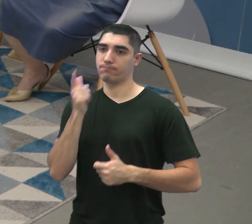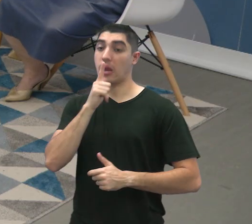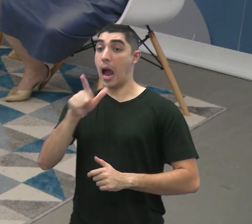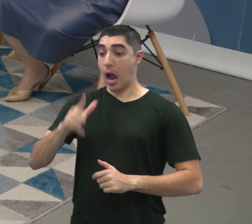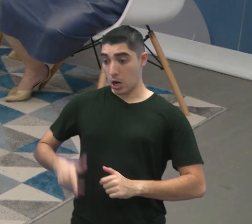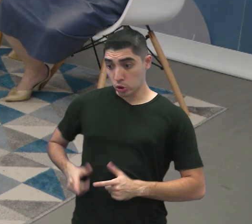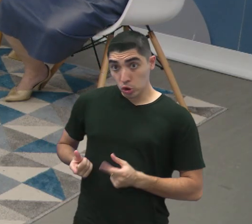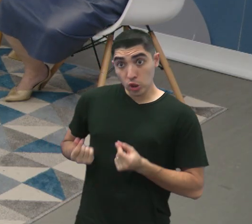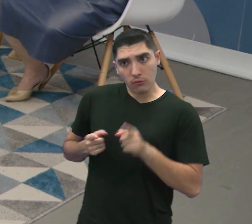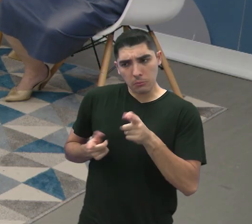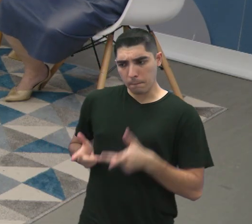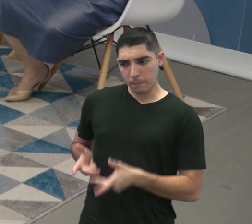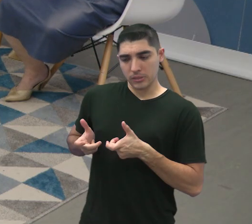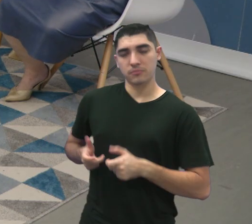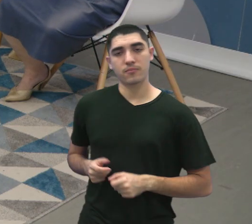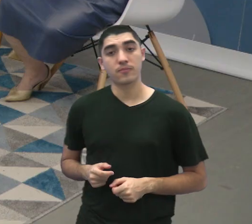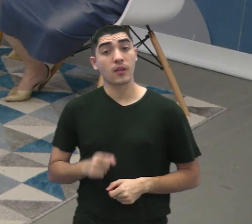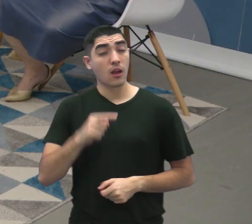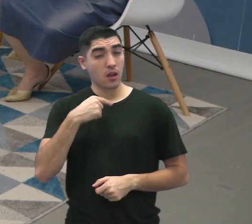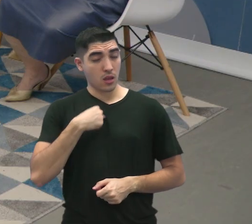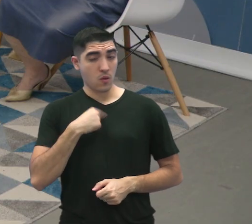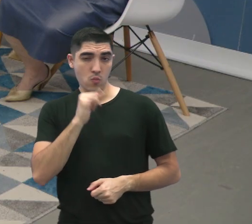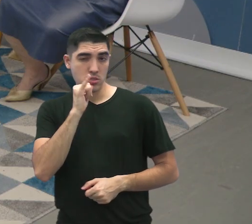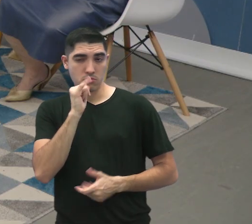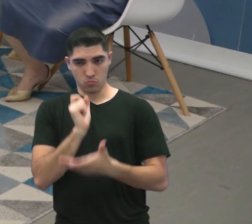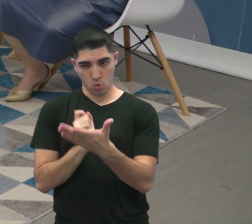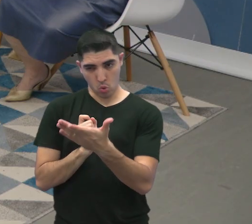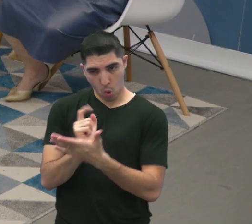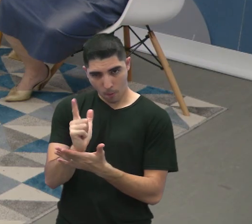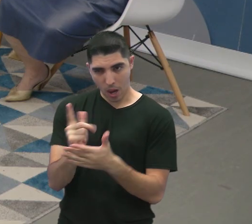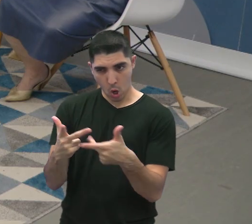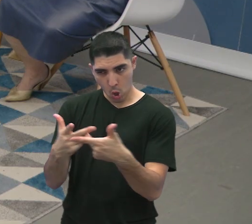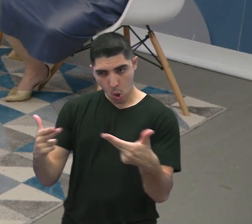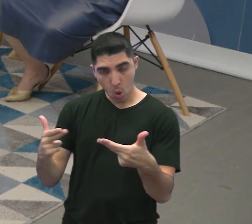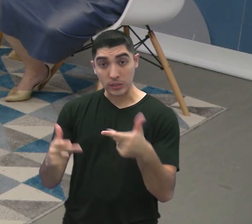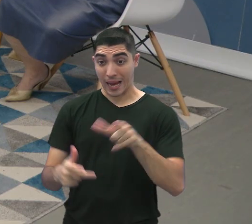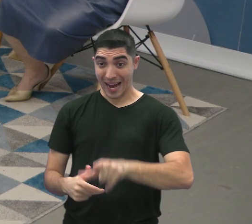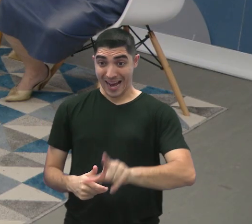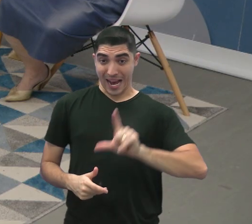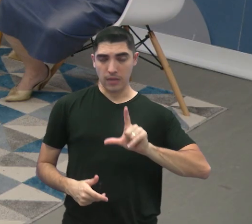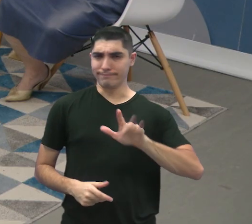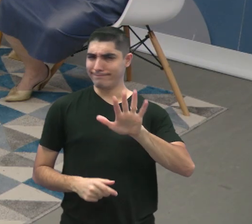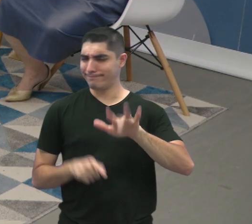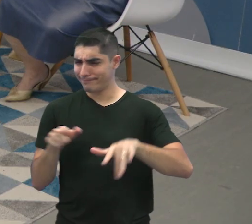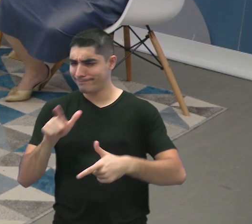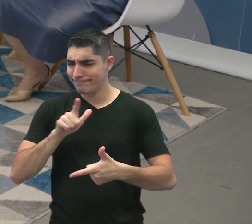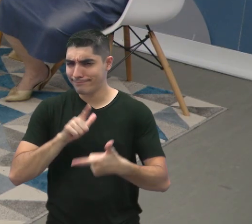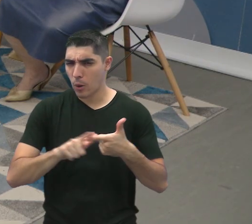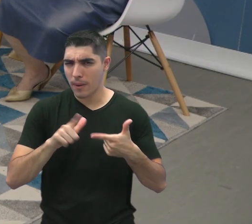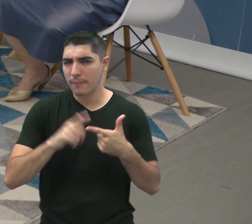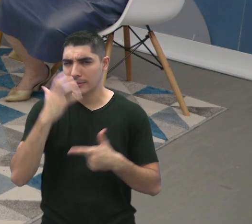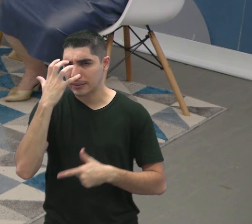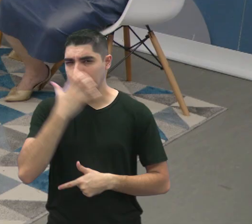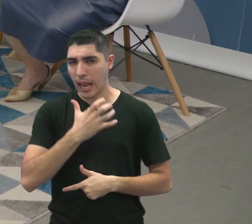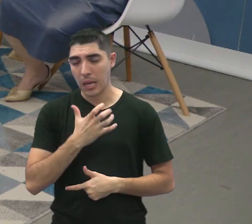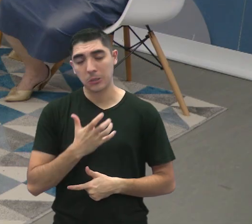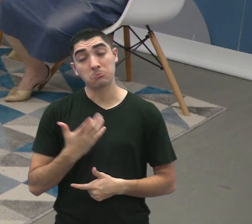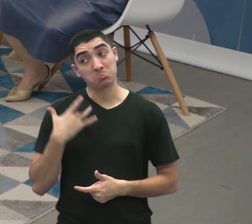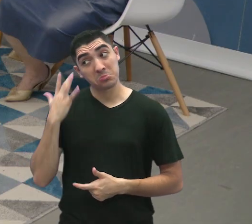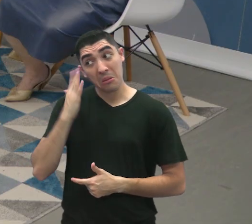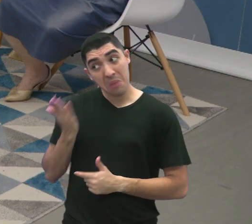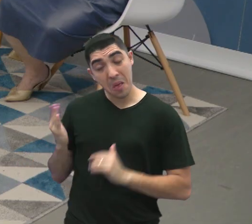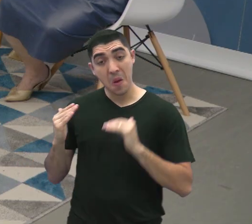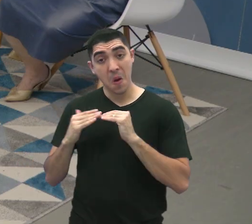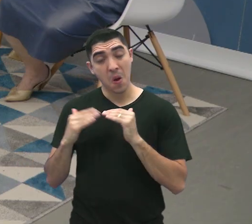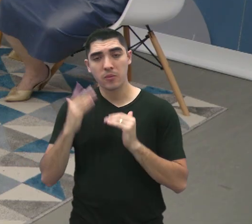Eu costumo fazer, né? Antes de comprar alguma coisa, e isso é um problema muito sério, não sei se a Luciana vai concordar,